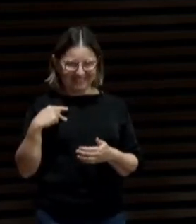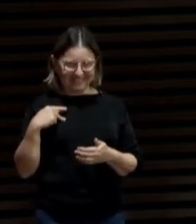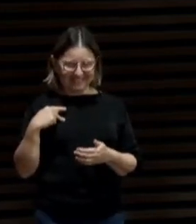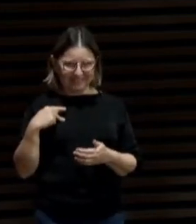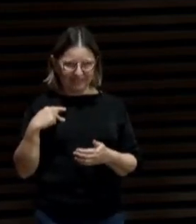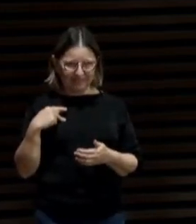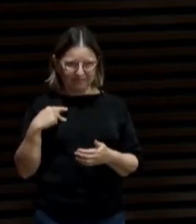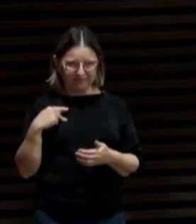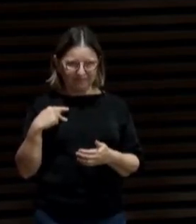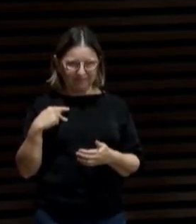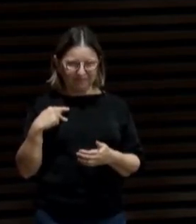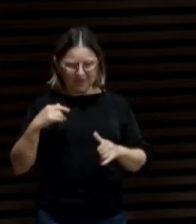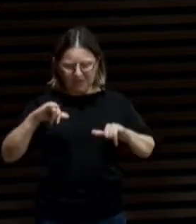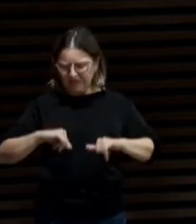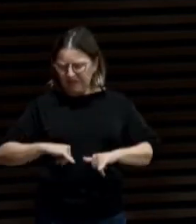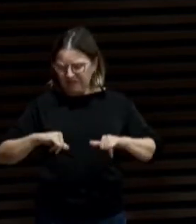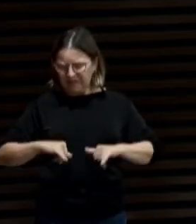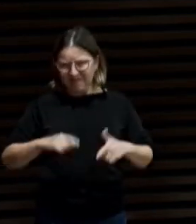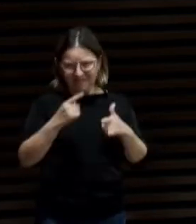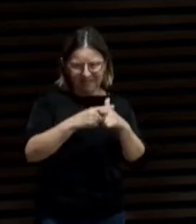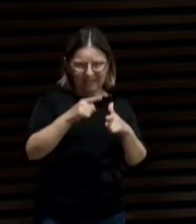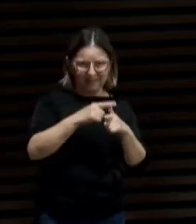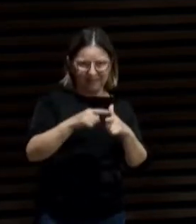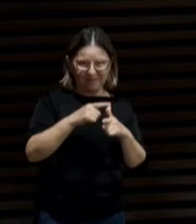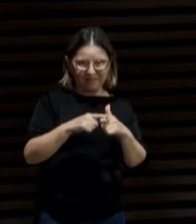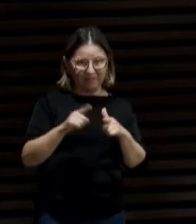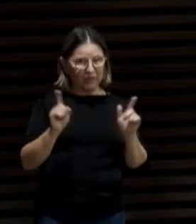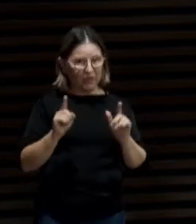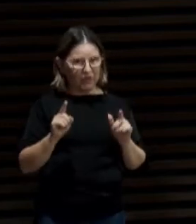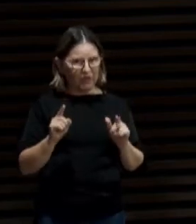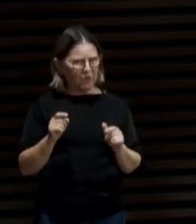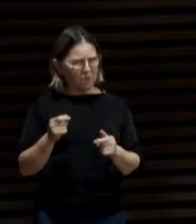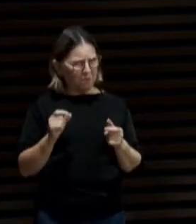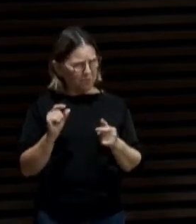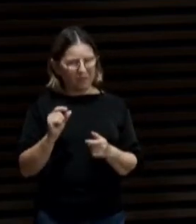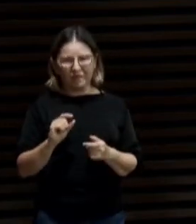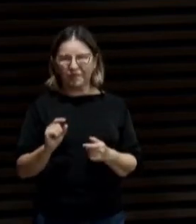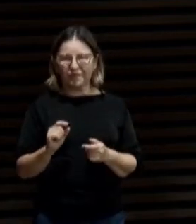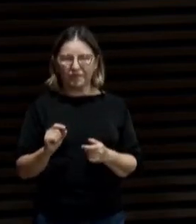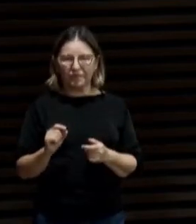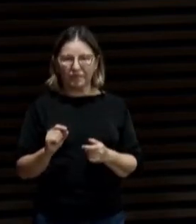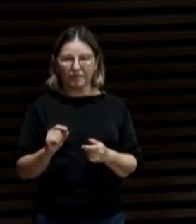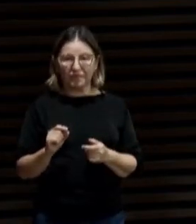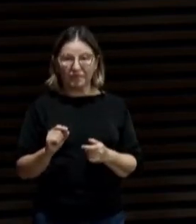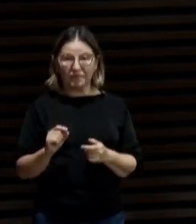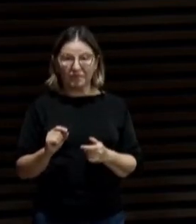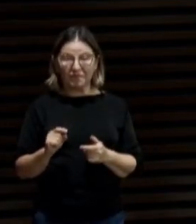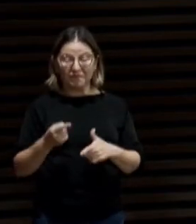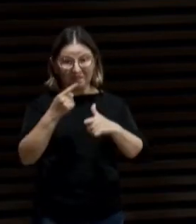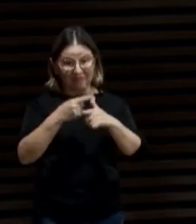por tanta tribulação, amados, e não tribulação simples, não. Tribulação que foi acima das